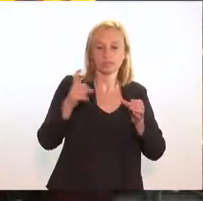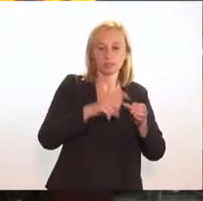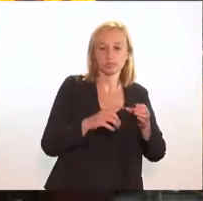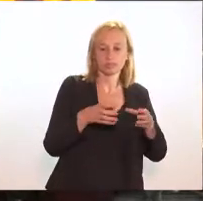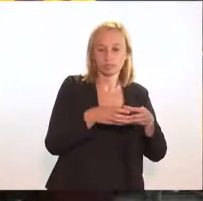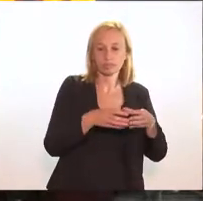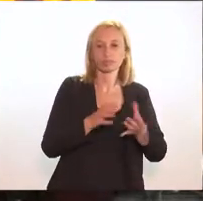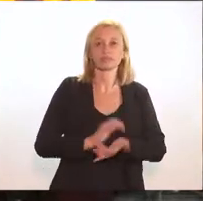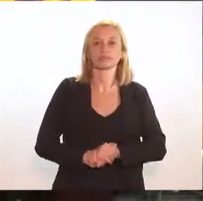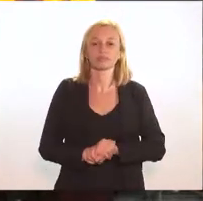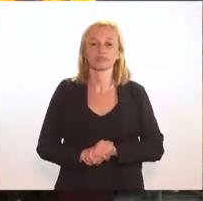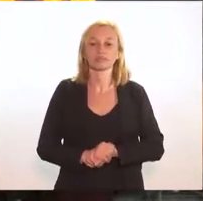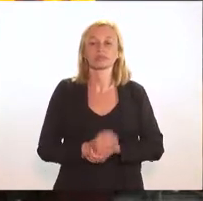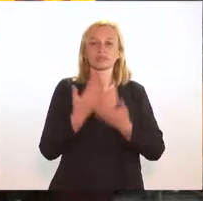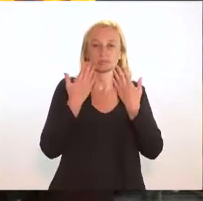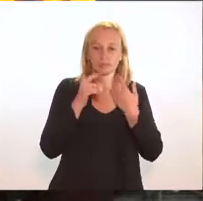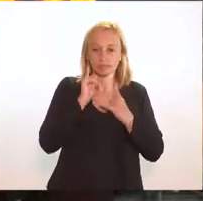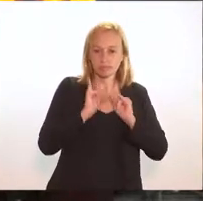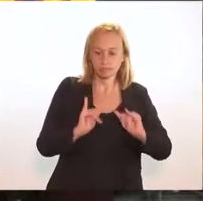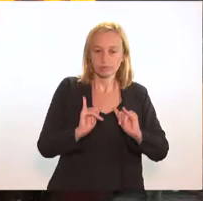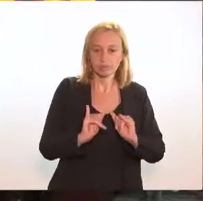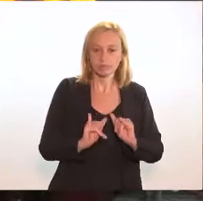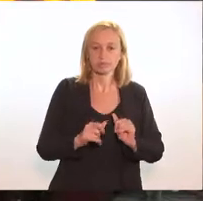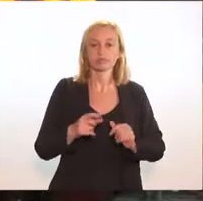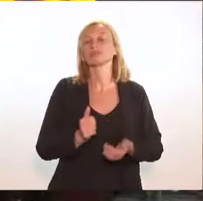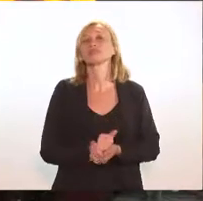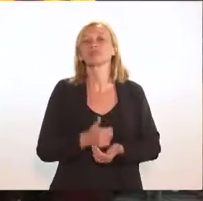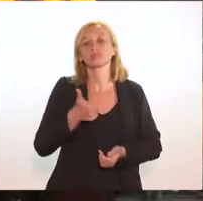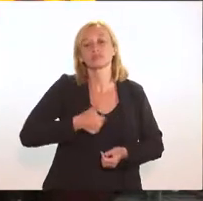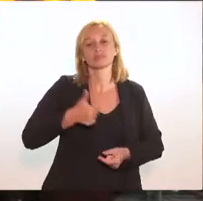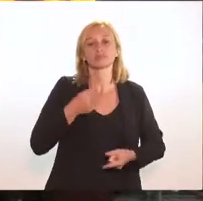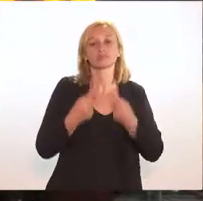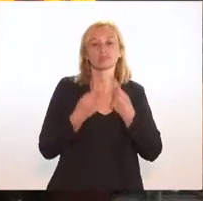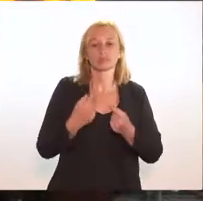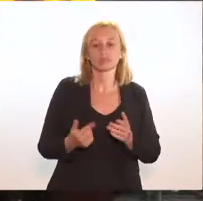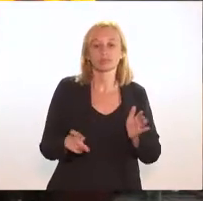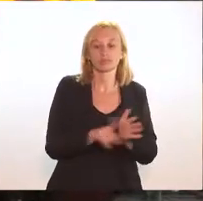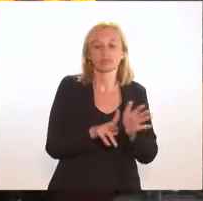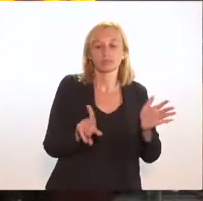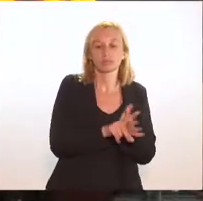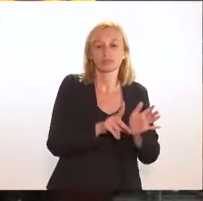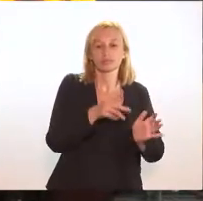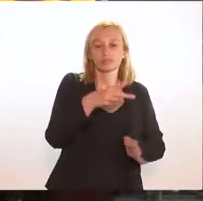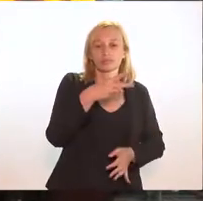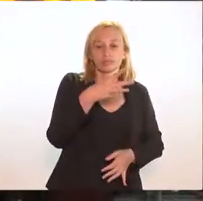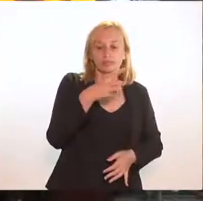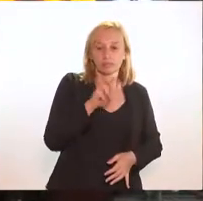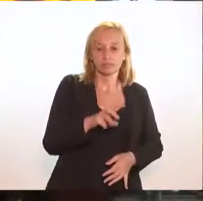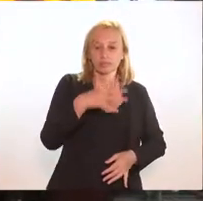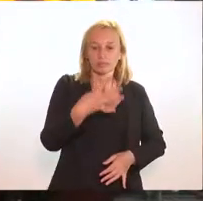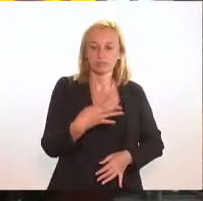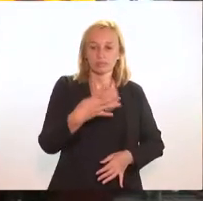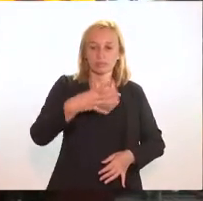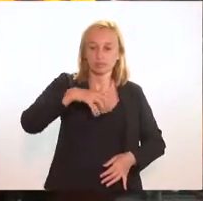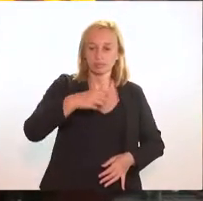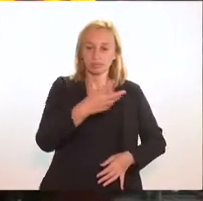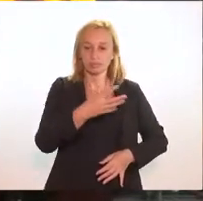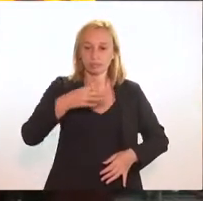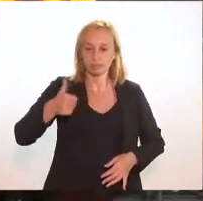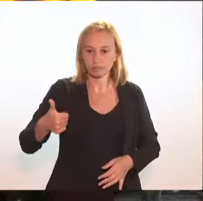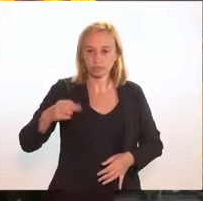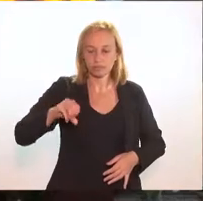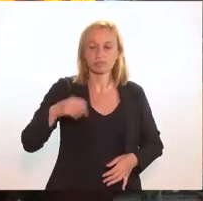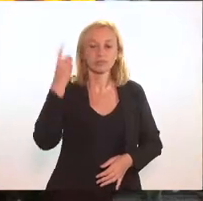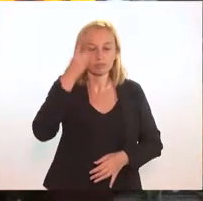às comissões. Anuncio, em tramitação ordinária, em primeira discussão, projeto de lei 594 de 2019, de autoria do deputado